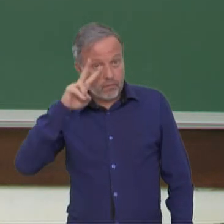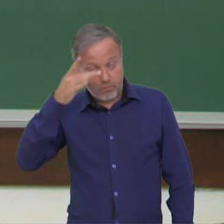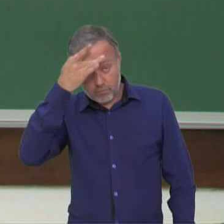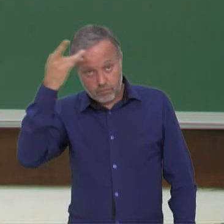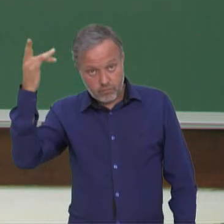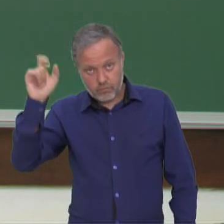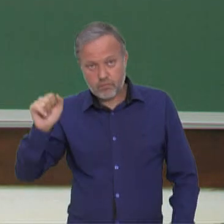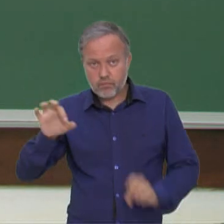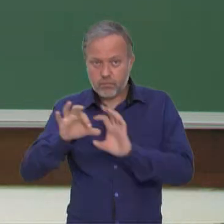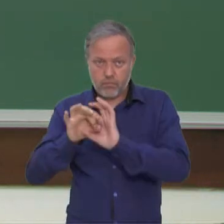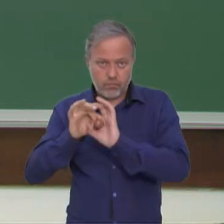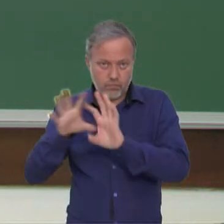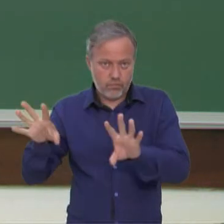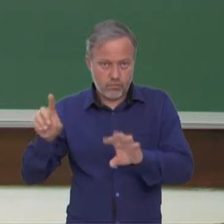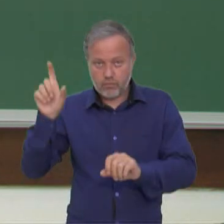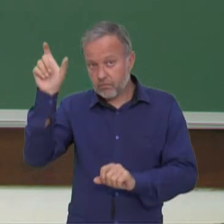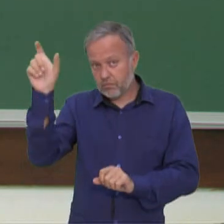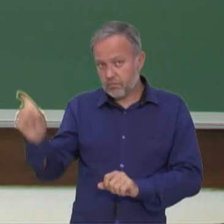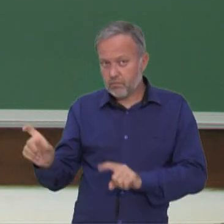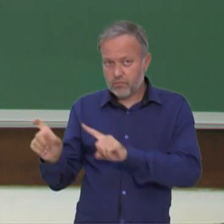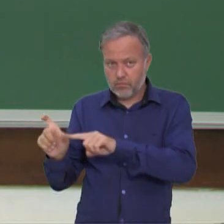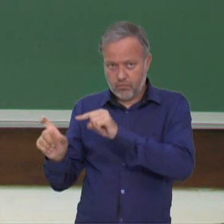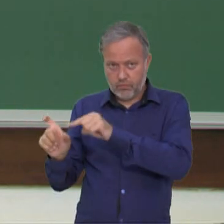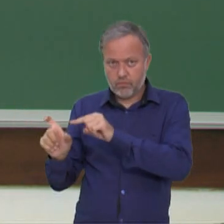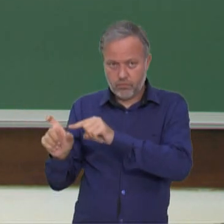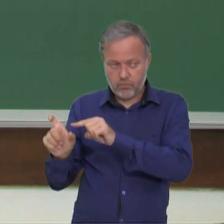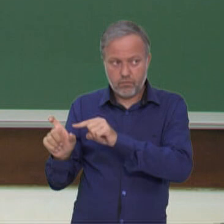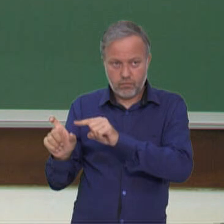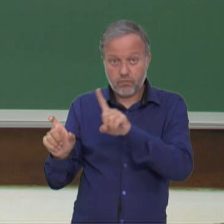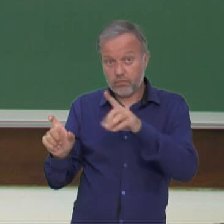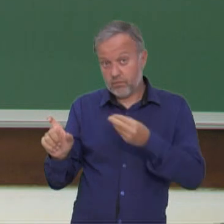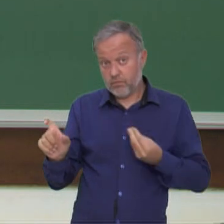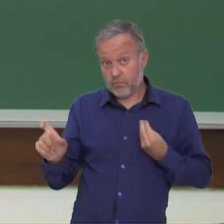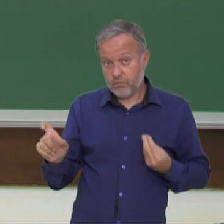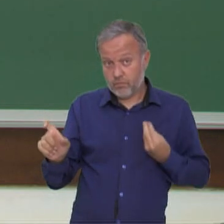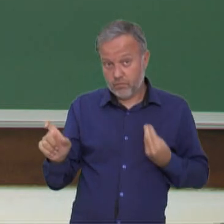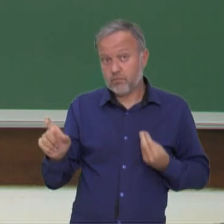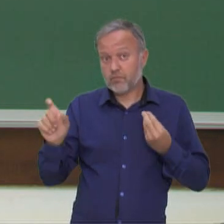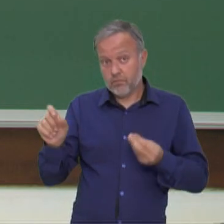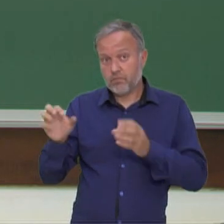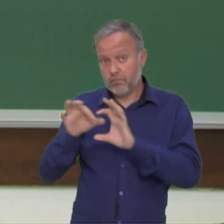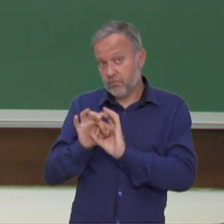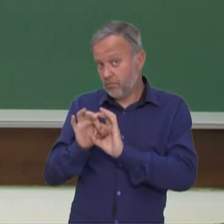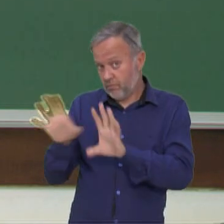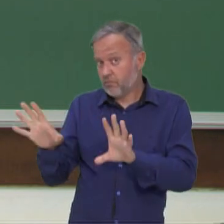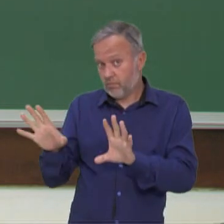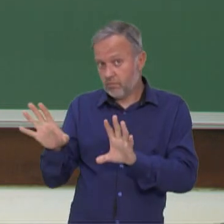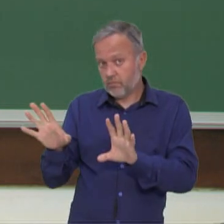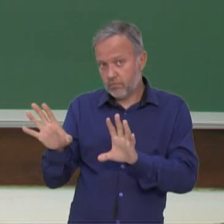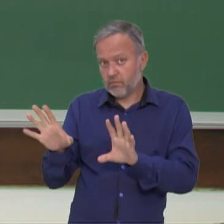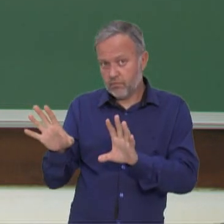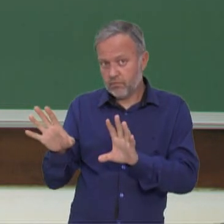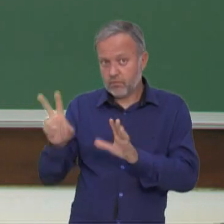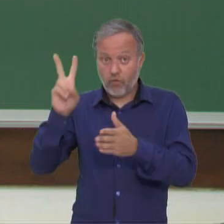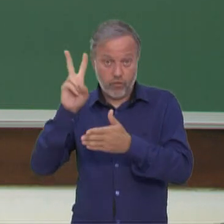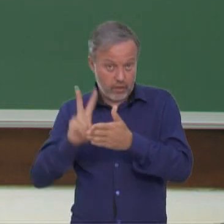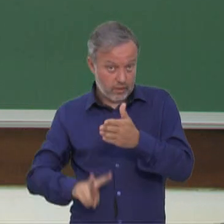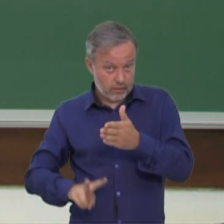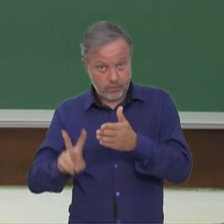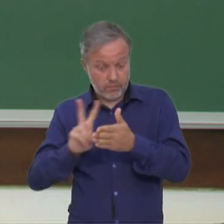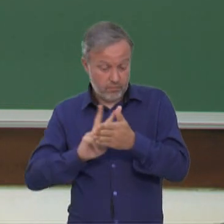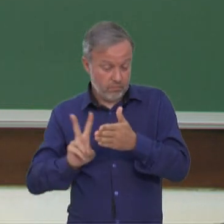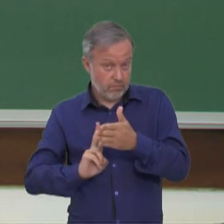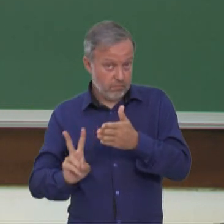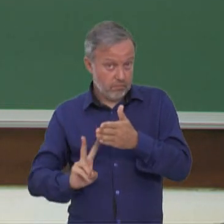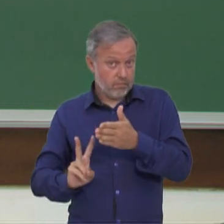o biografado, ou ele se estiver vivo, né, ele mesmo vai autorizar, vai ler, obviamente, que as coisas